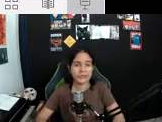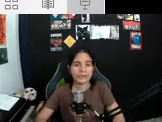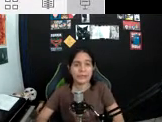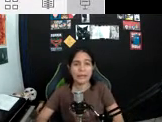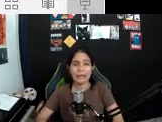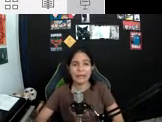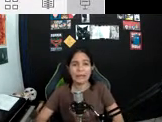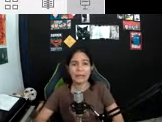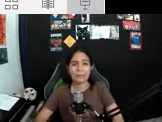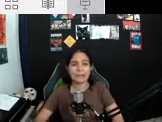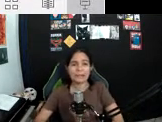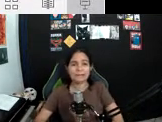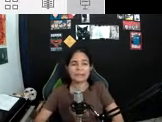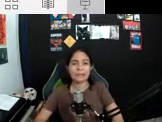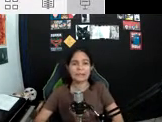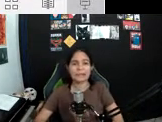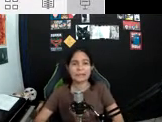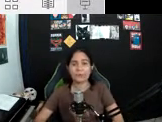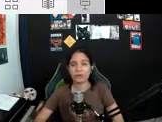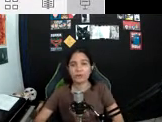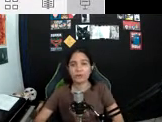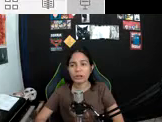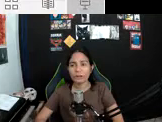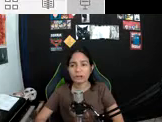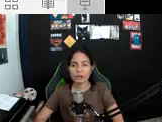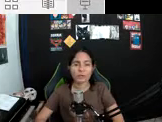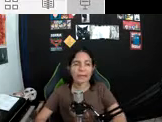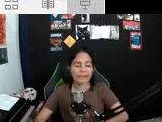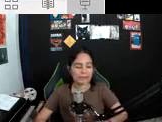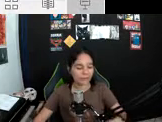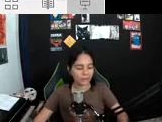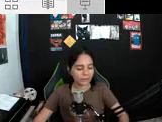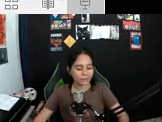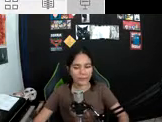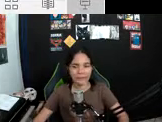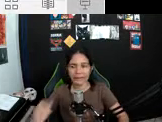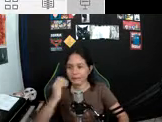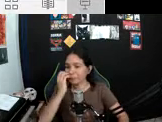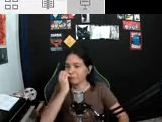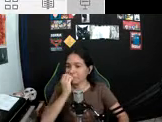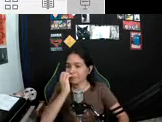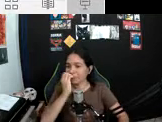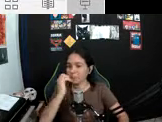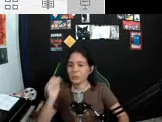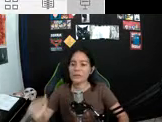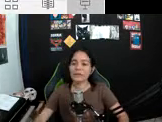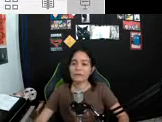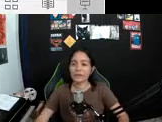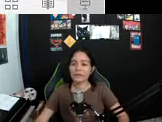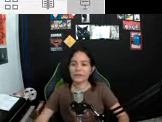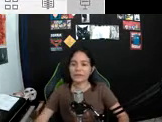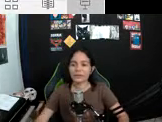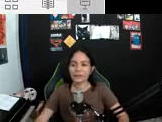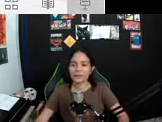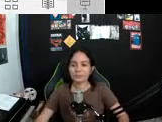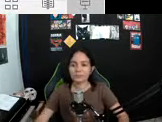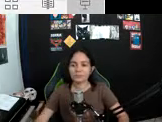a gente tem que a regulamentação e fiscalização só se justifica quando há risco para a sociedade. Então, se